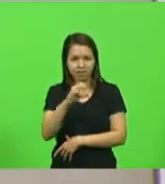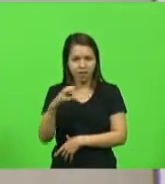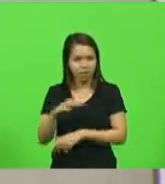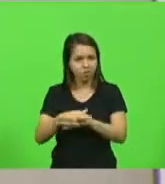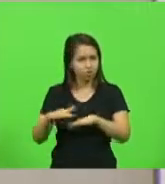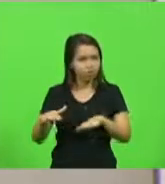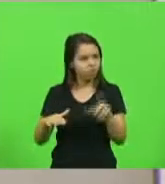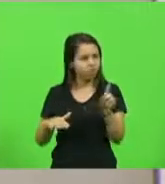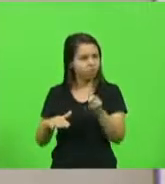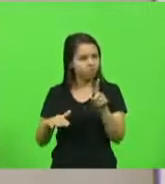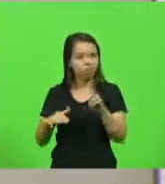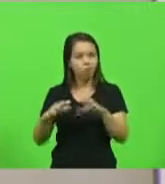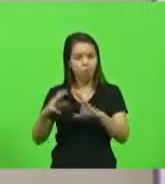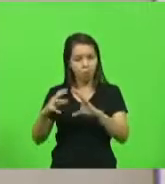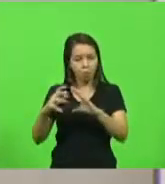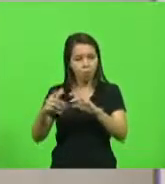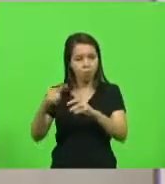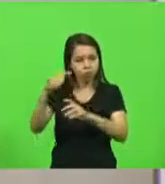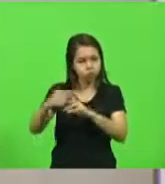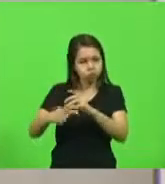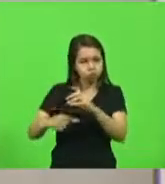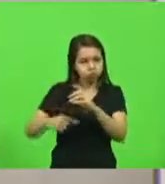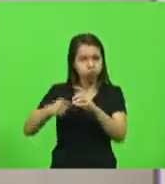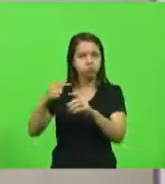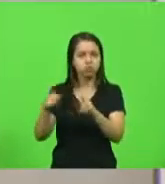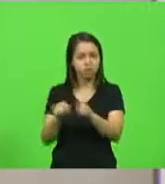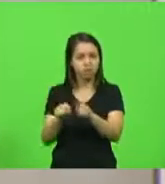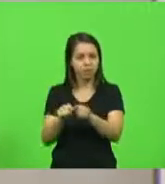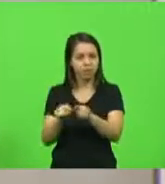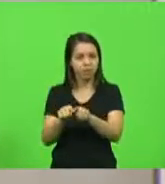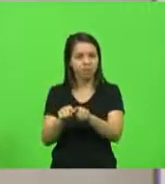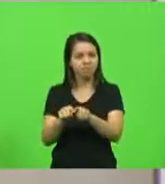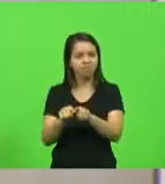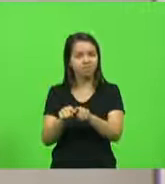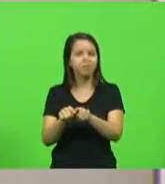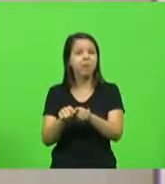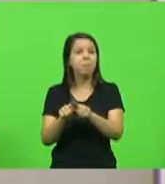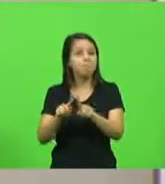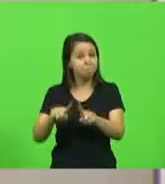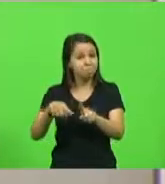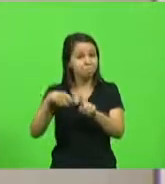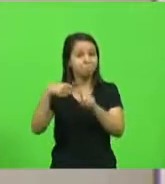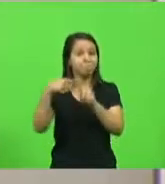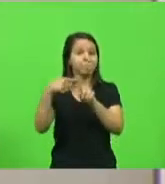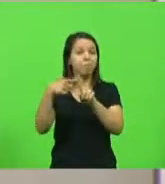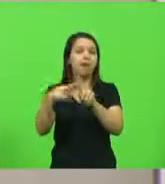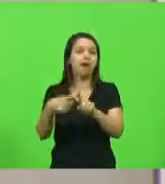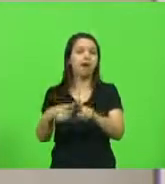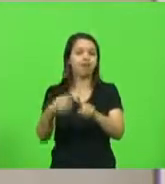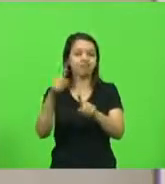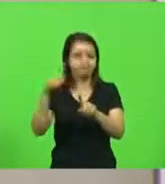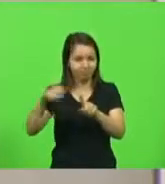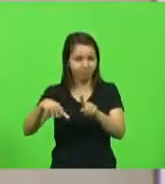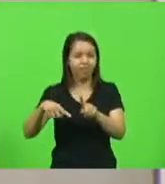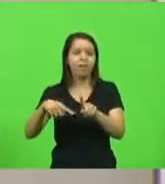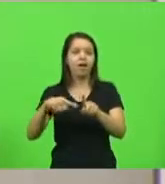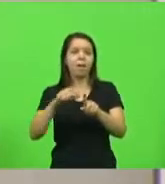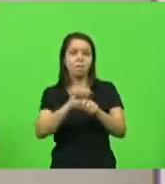E, apesar de tudo isso, nós tivemos que enfrentar ainda a pandemia, que nos obrigou